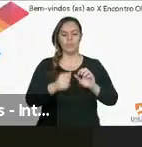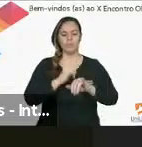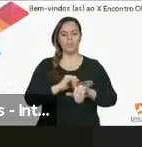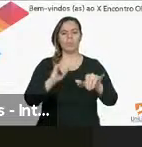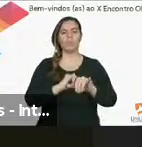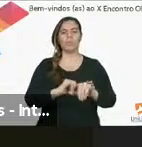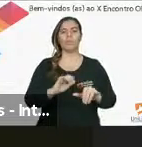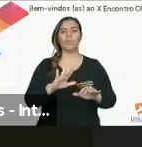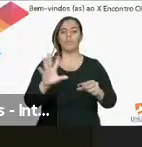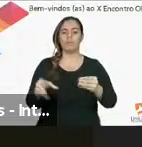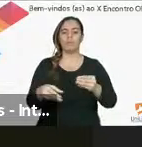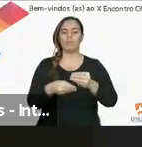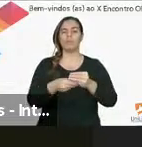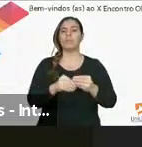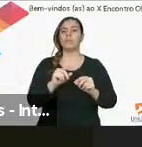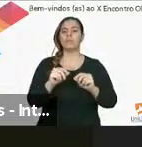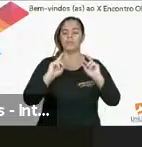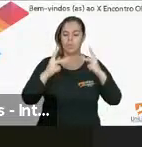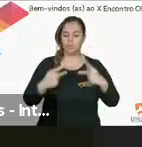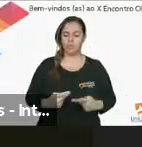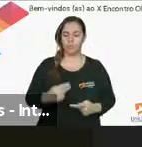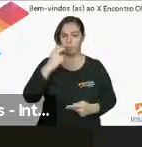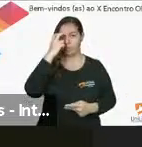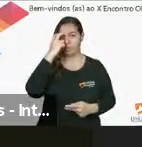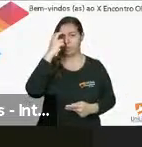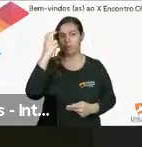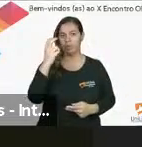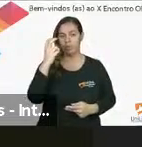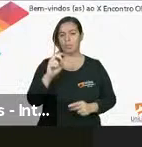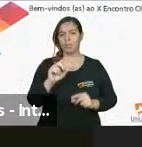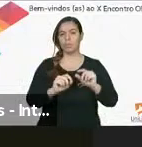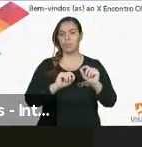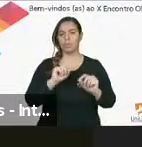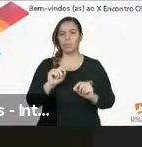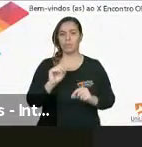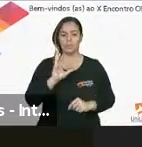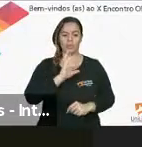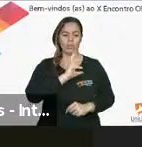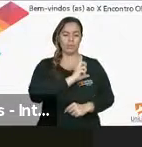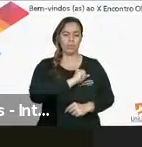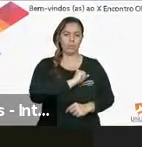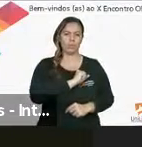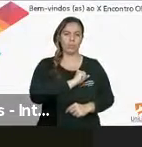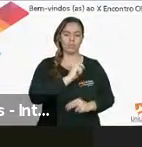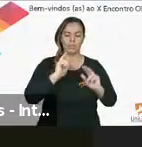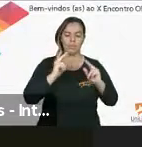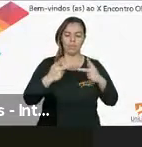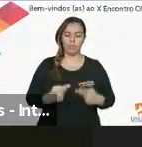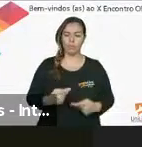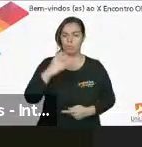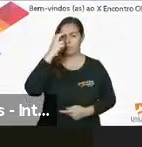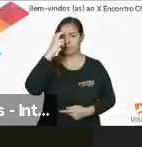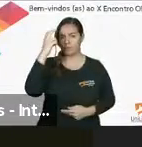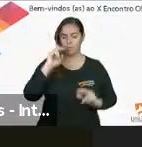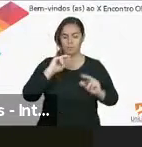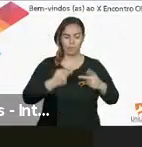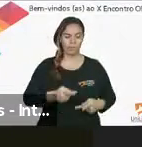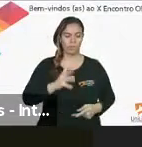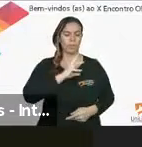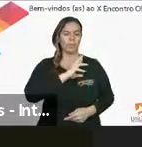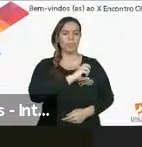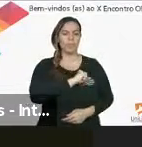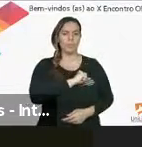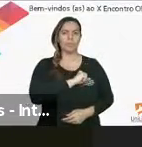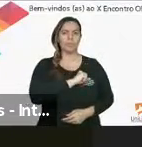acrescentando ao homem sábio o amoroso. Seria o homem sábio amoroso, homo